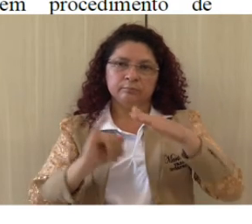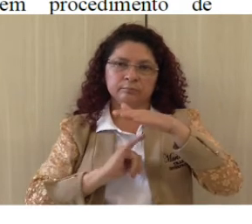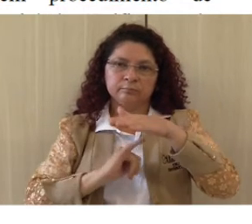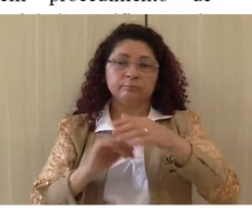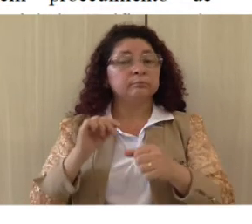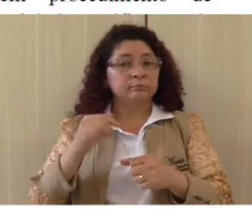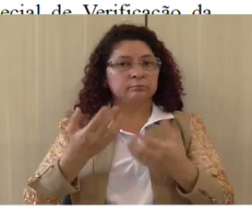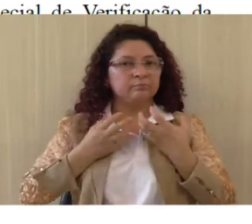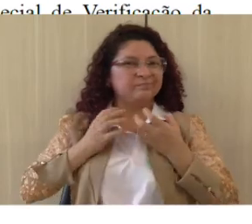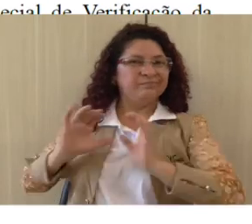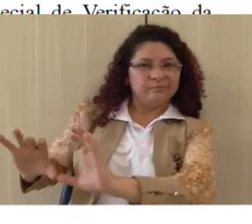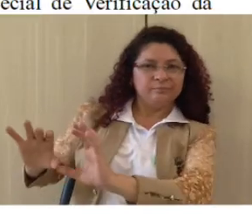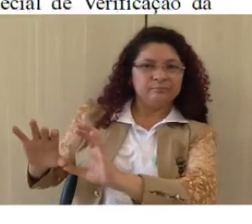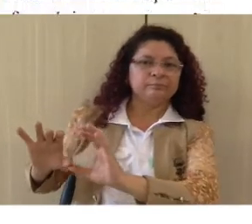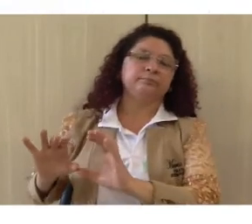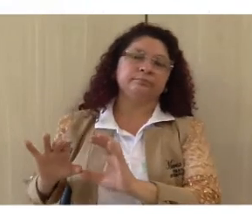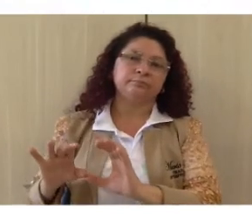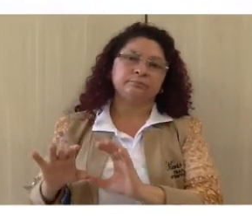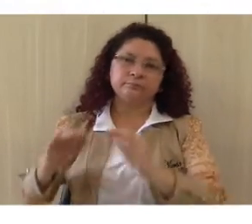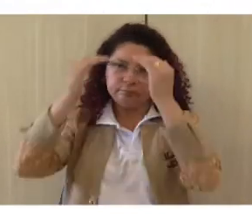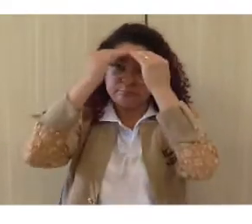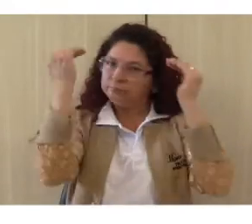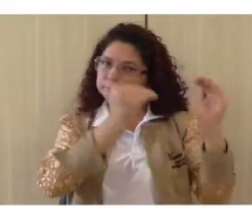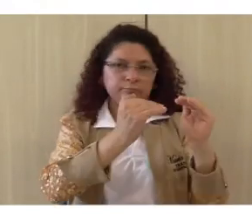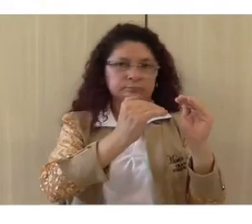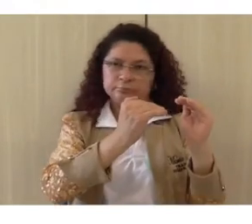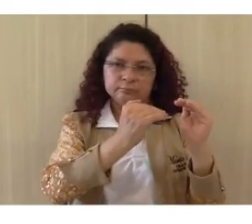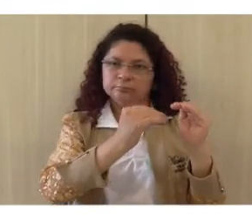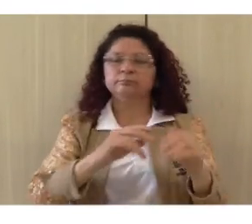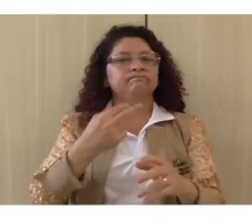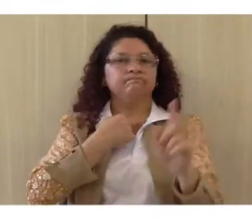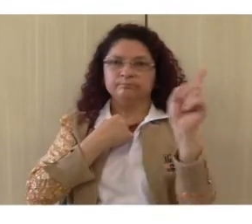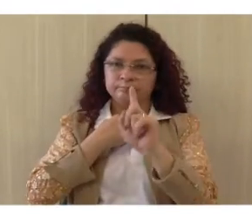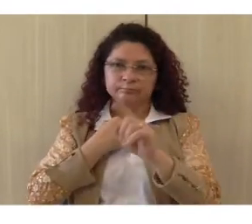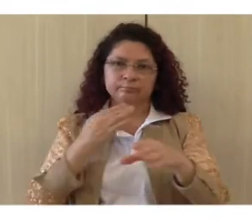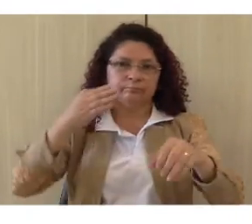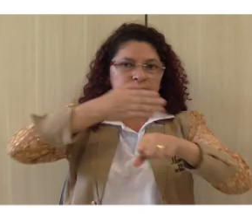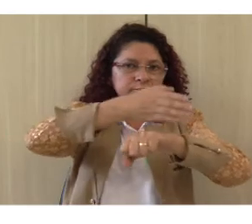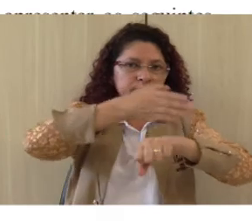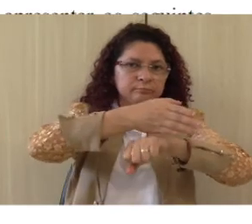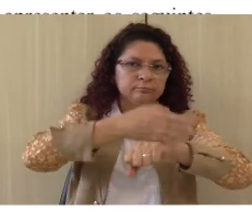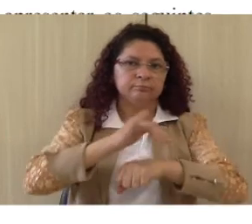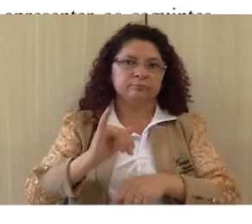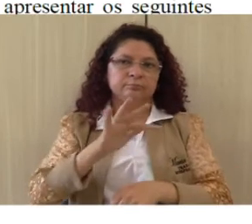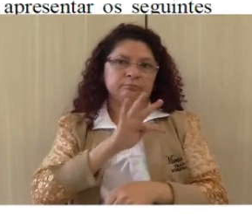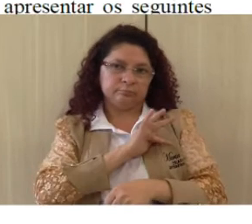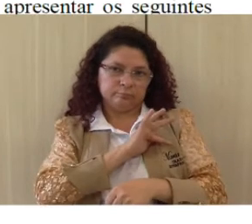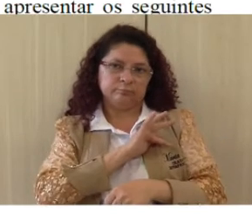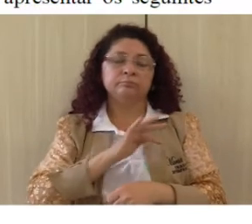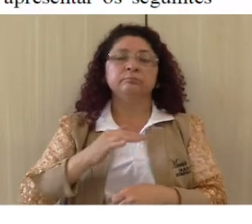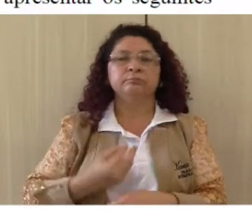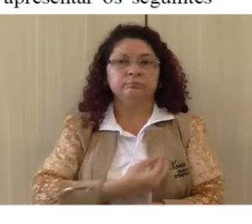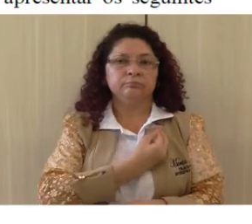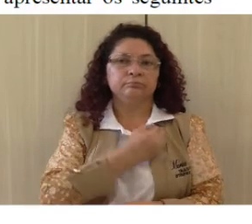se recusar a cumprir ou descumprir essa determinação não poderá adentrar no campus ou será convidado a se retirar e não